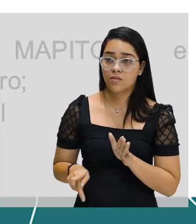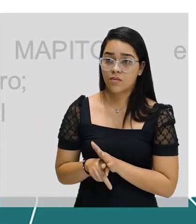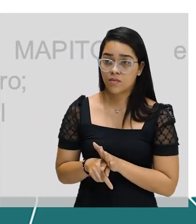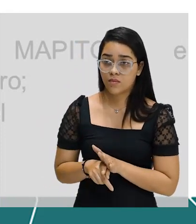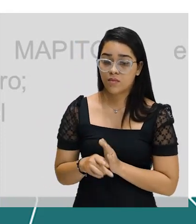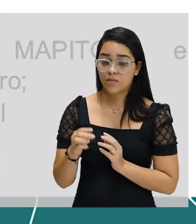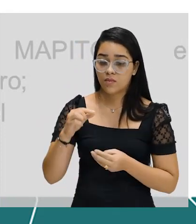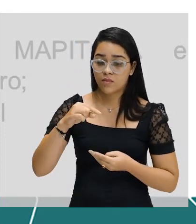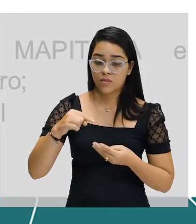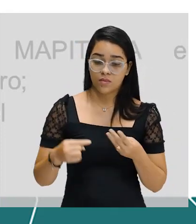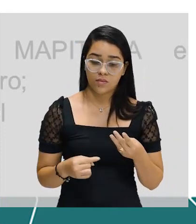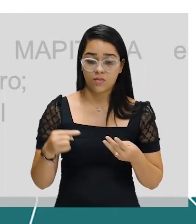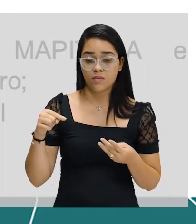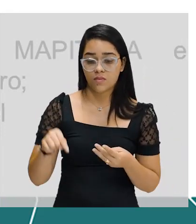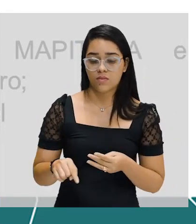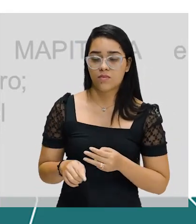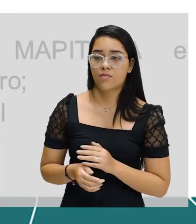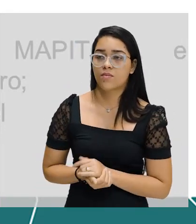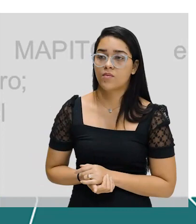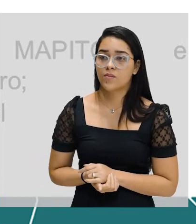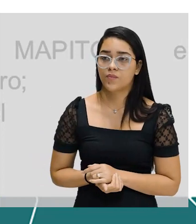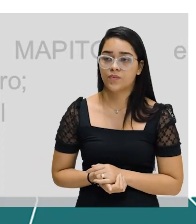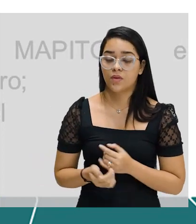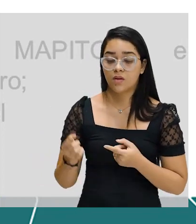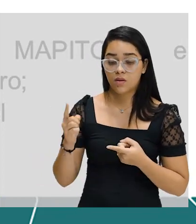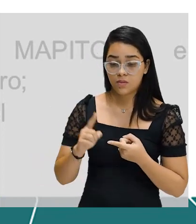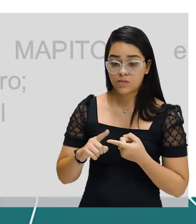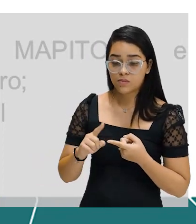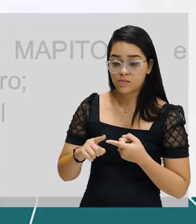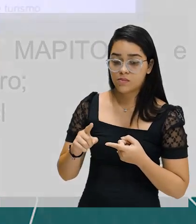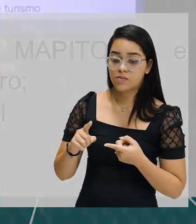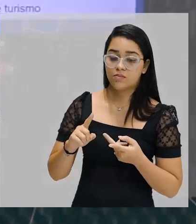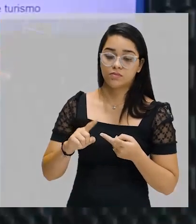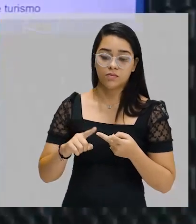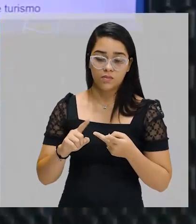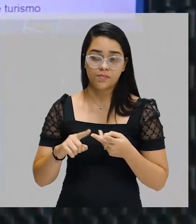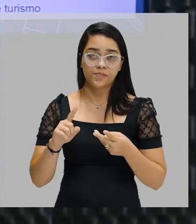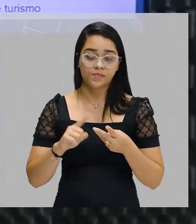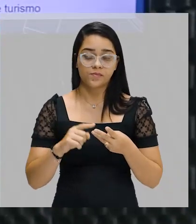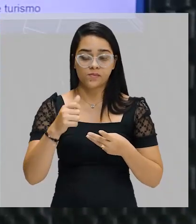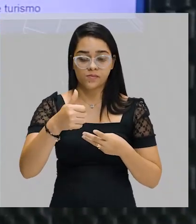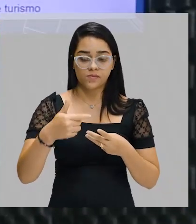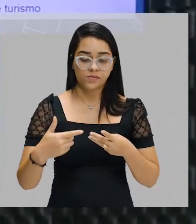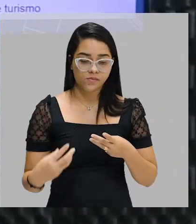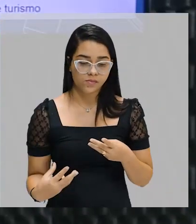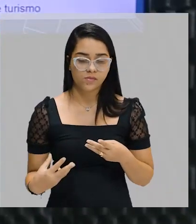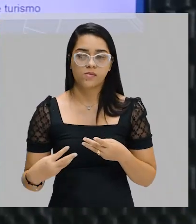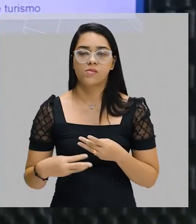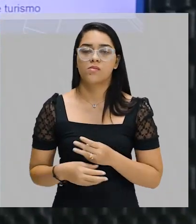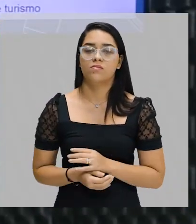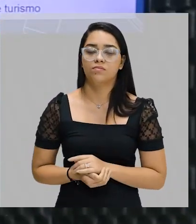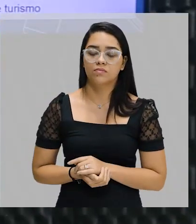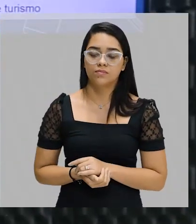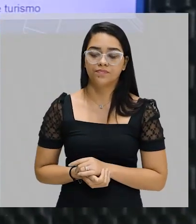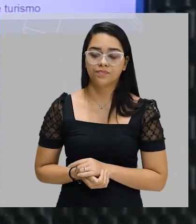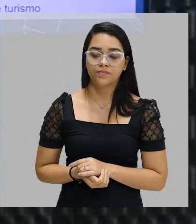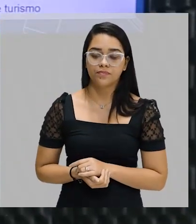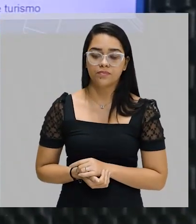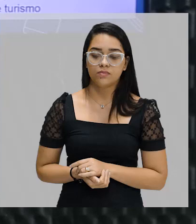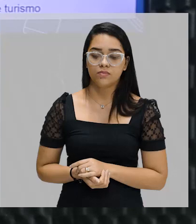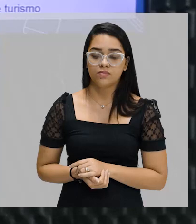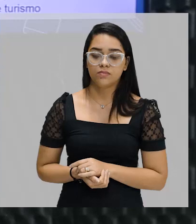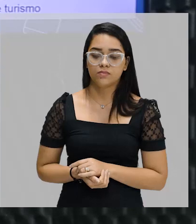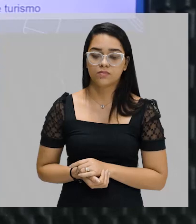atividades dos 3 setores econômicos, galera, tá? Primeiro setor, o setor agropecuário, do extrativismo, do segundo setor,